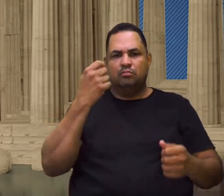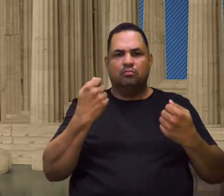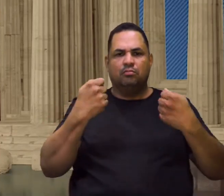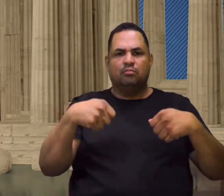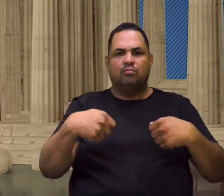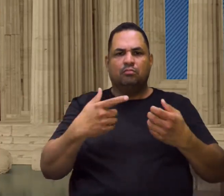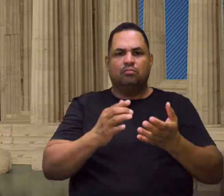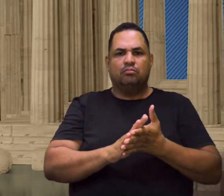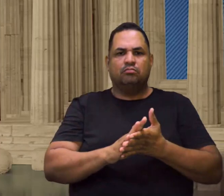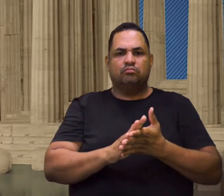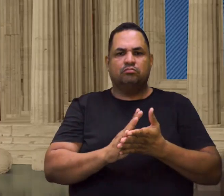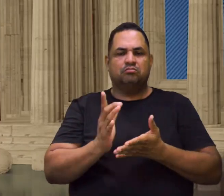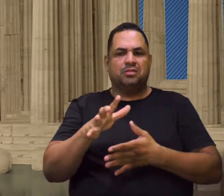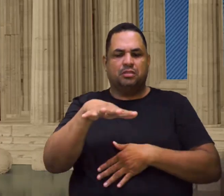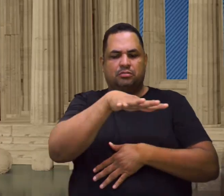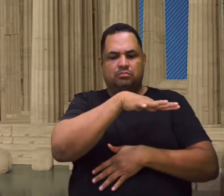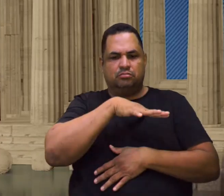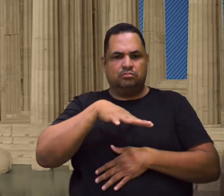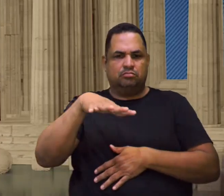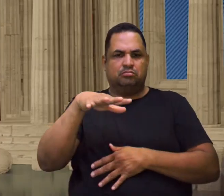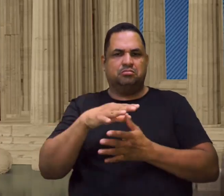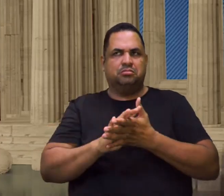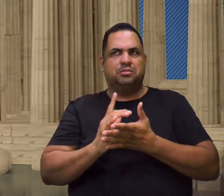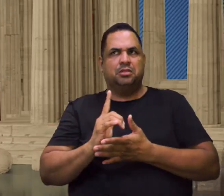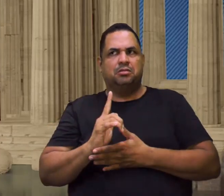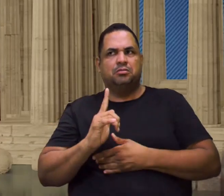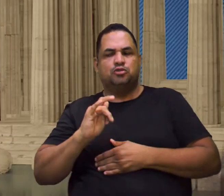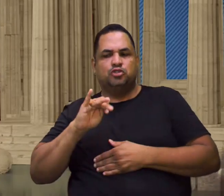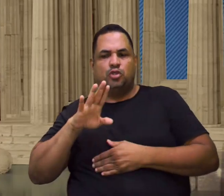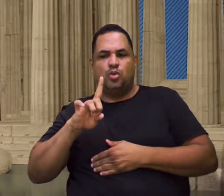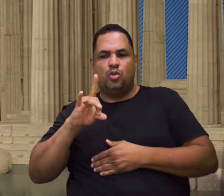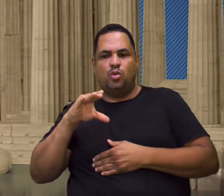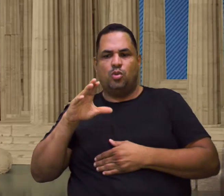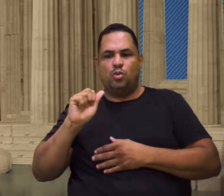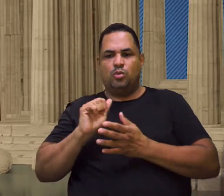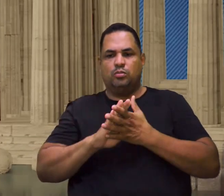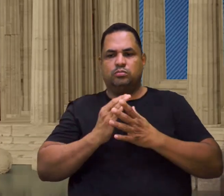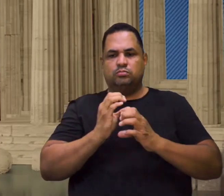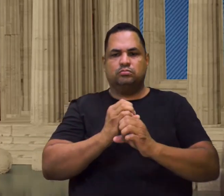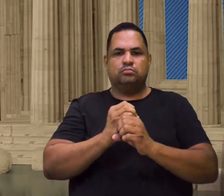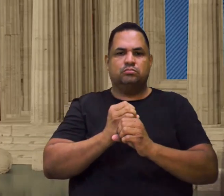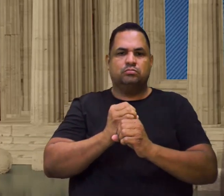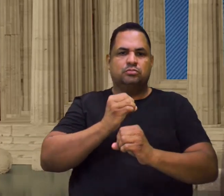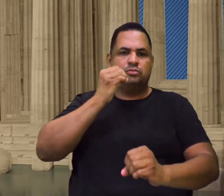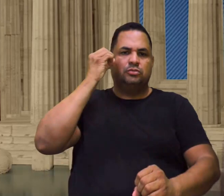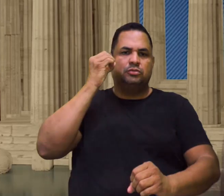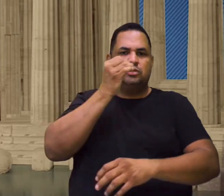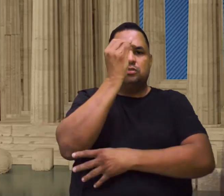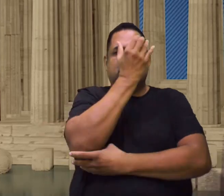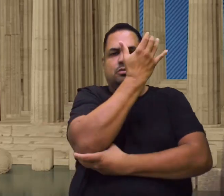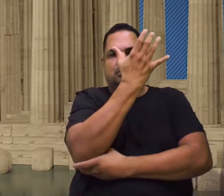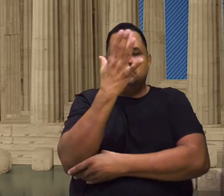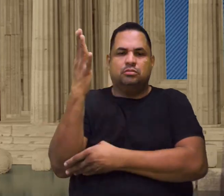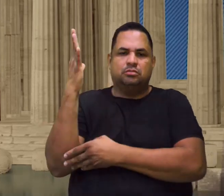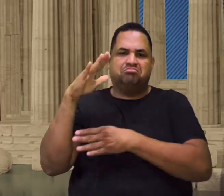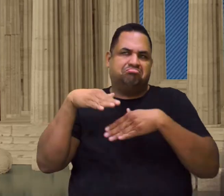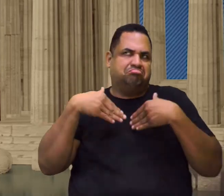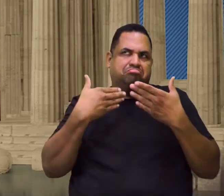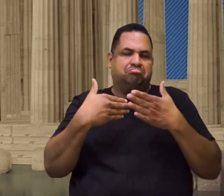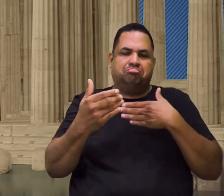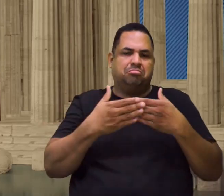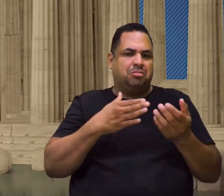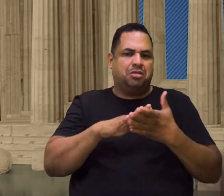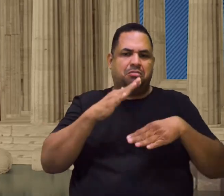possibilita, mesmo que eu não seja da área, não seja um geólogo, não seja um engenheiro ambiental, ou seja, qual for a